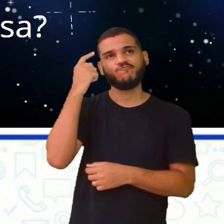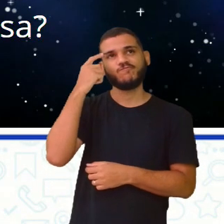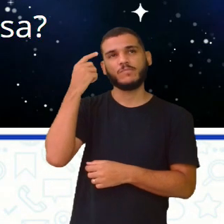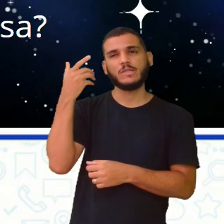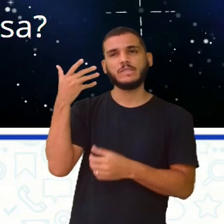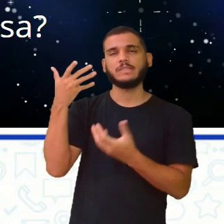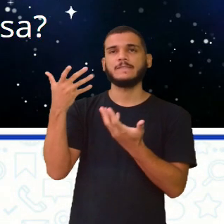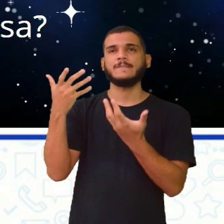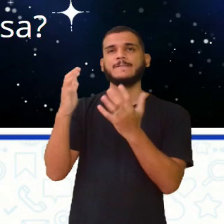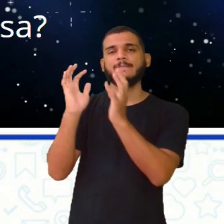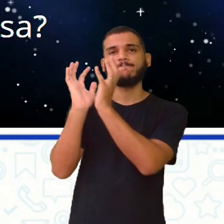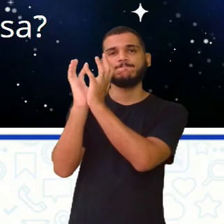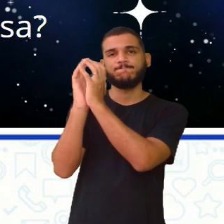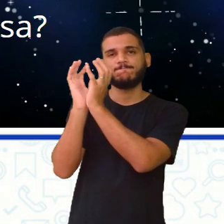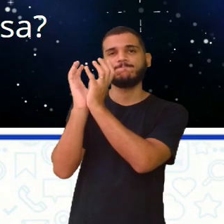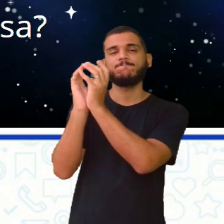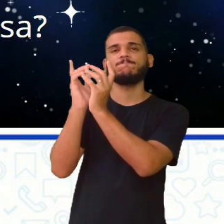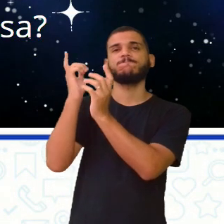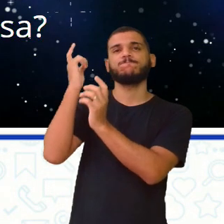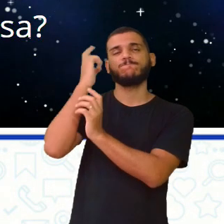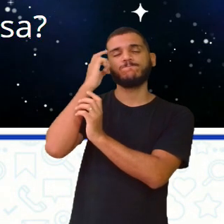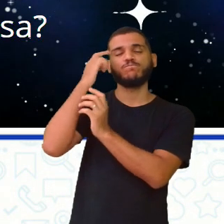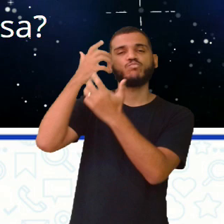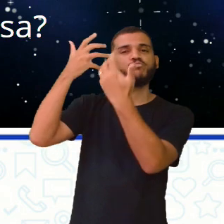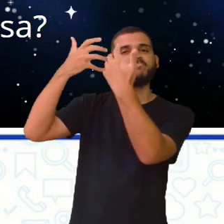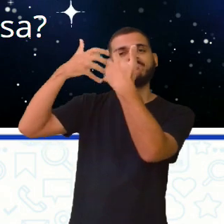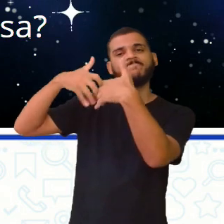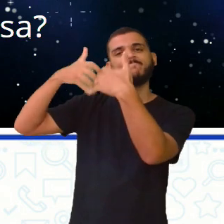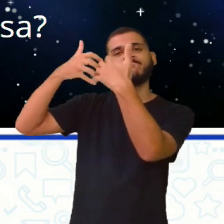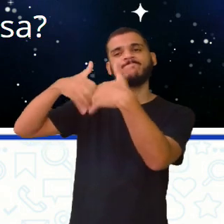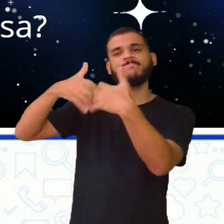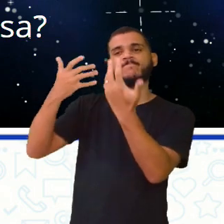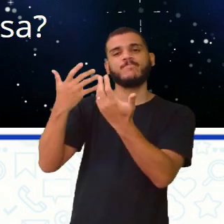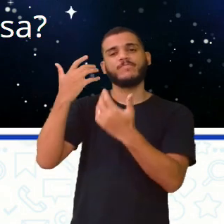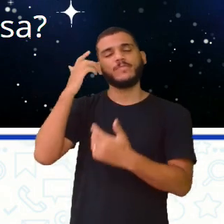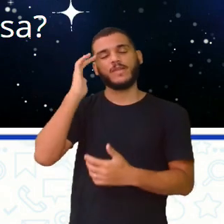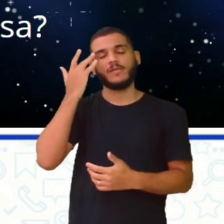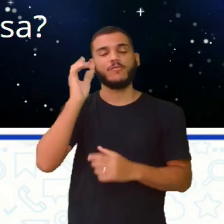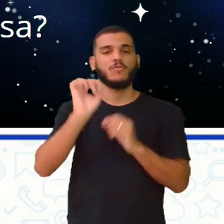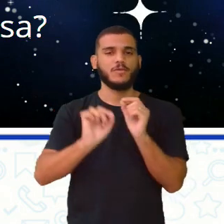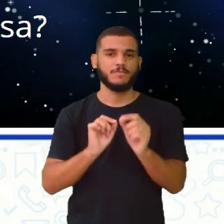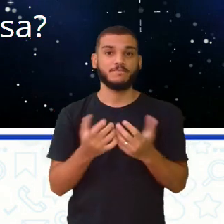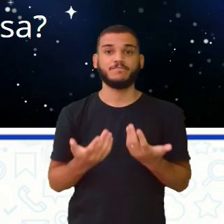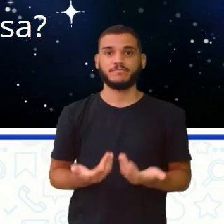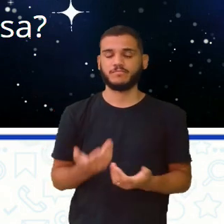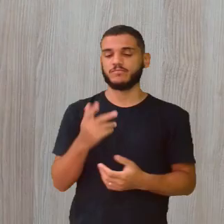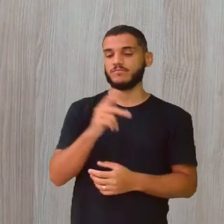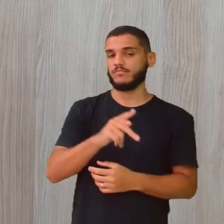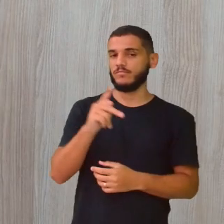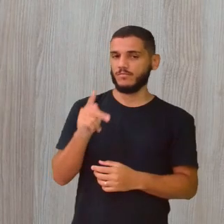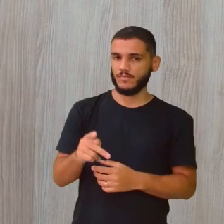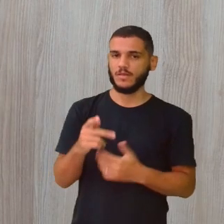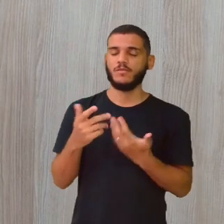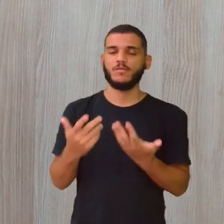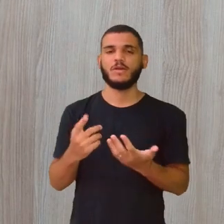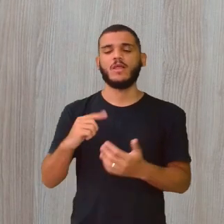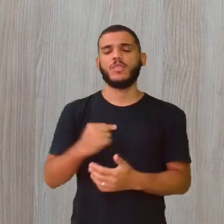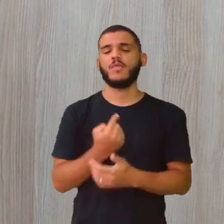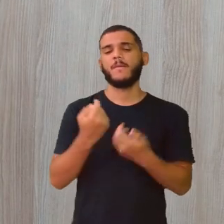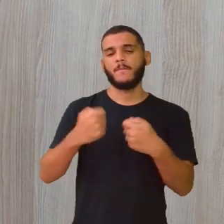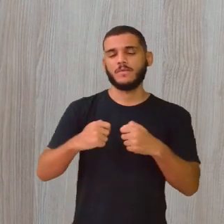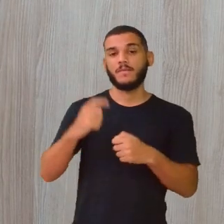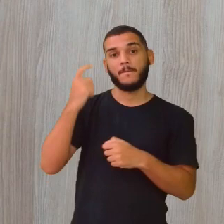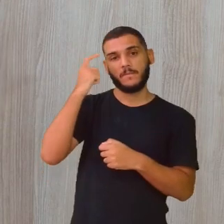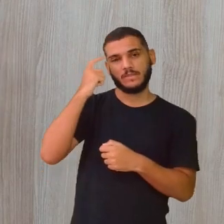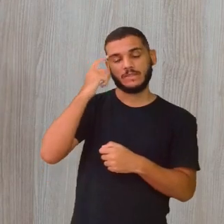acessa? Pensem aí. Quais são as áreas assim? O que é que você acha, professora Camila? Professora Adriana, então a gente tem que pensar, veja,